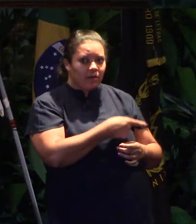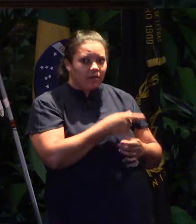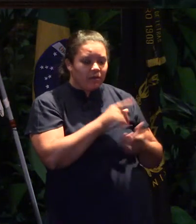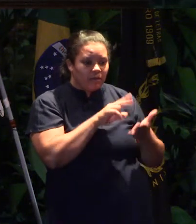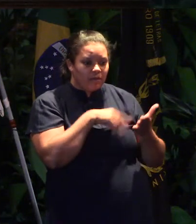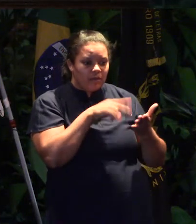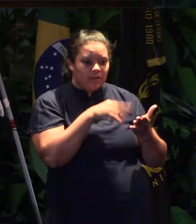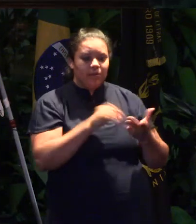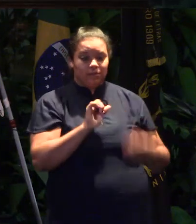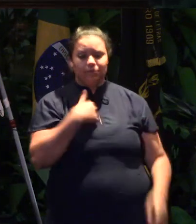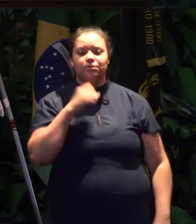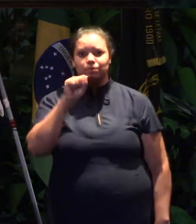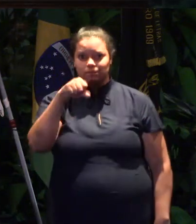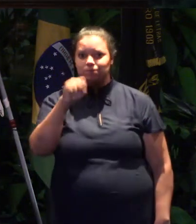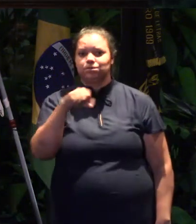Vou contar.